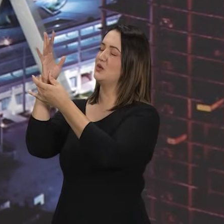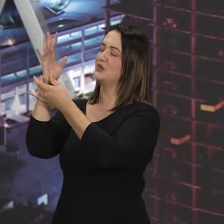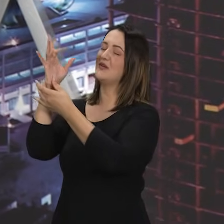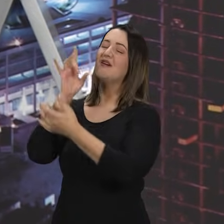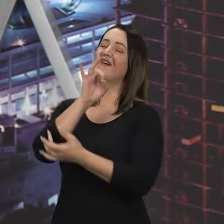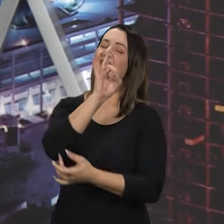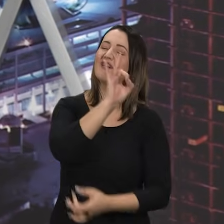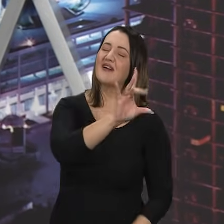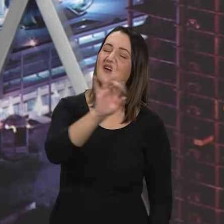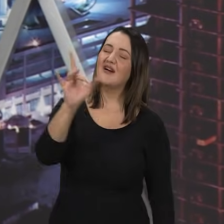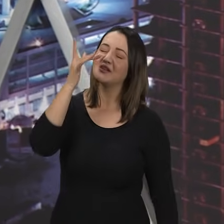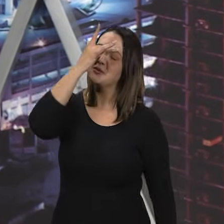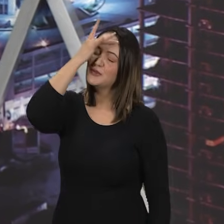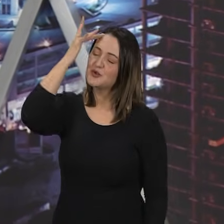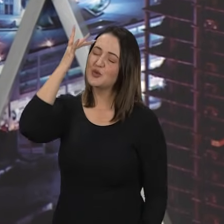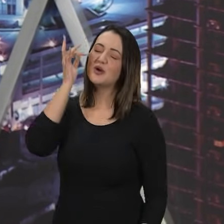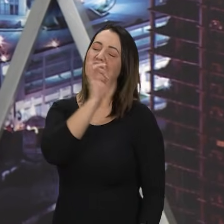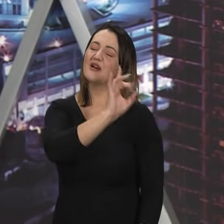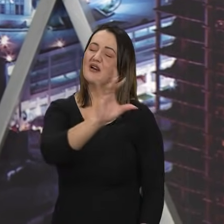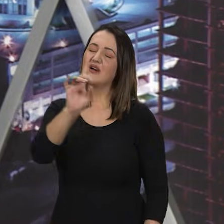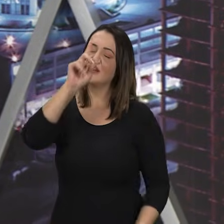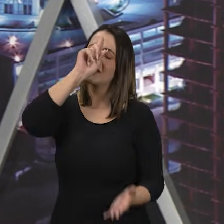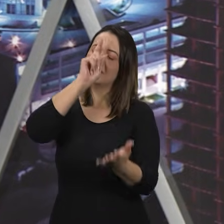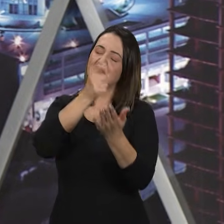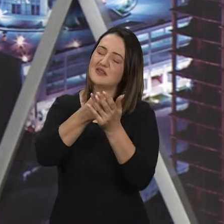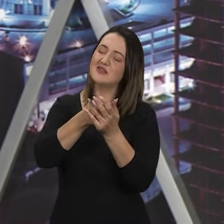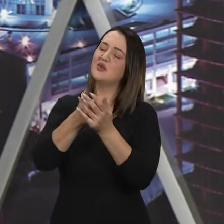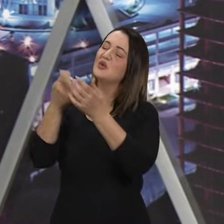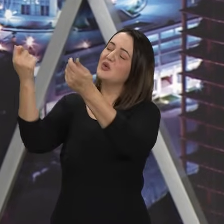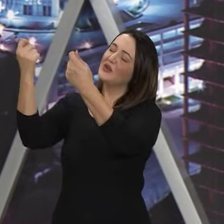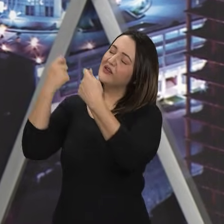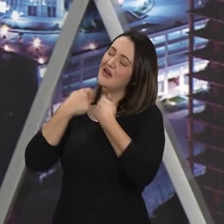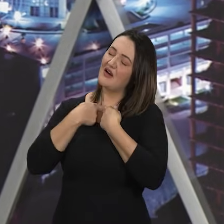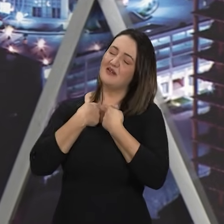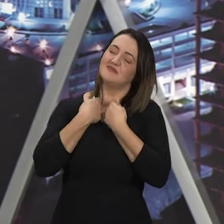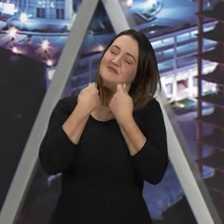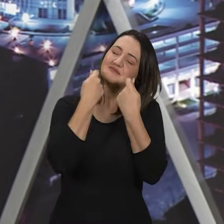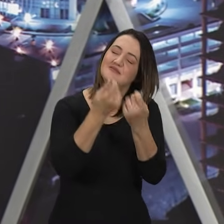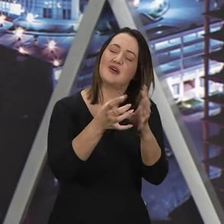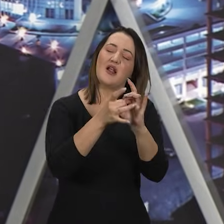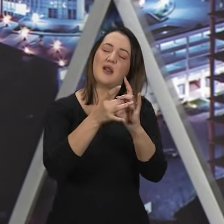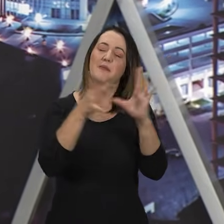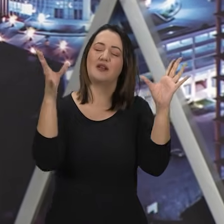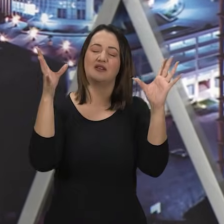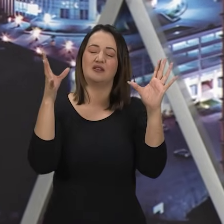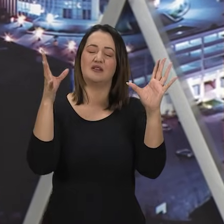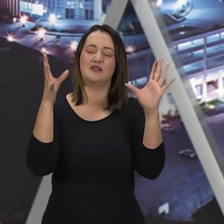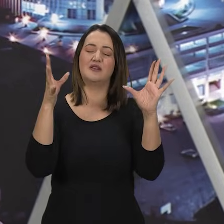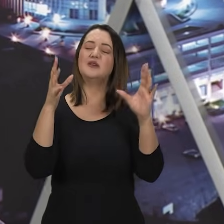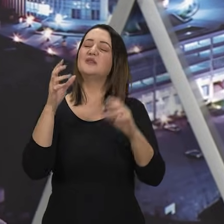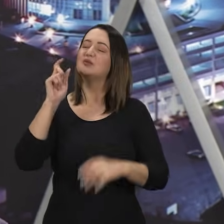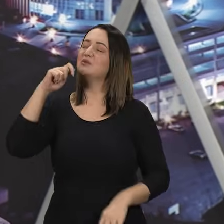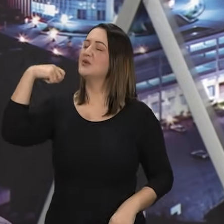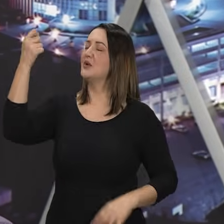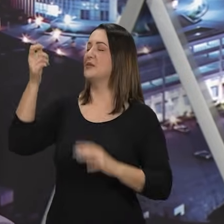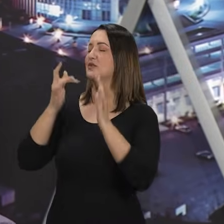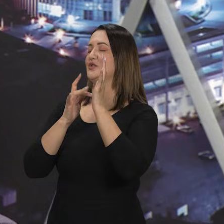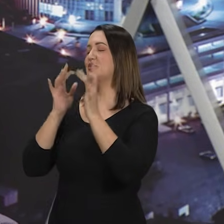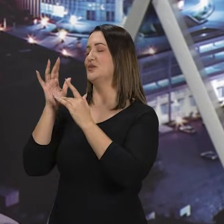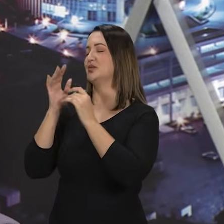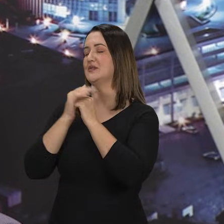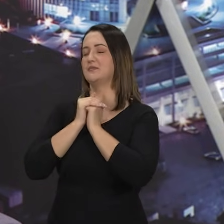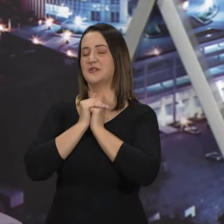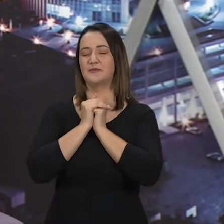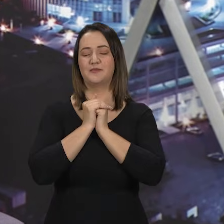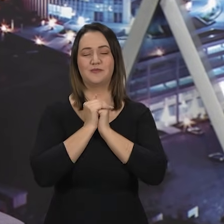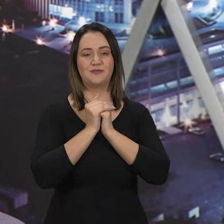mãos cada pessoa, cada decisão. Que o Senhor nos liberte de todo mal e de todo engano, em nome